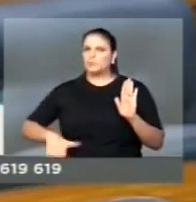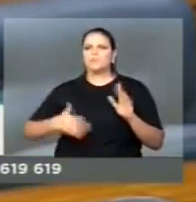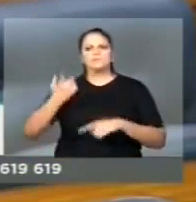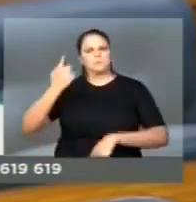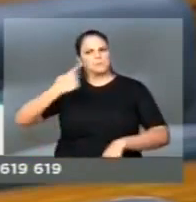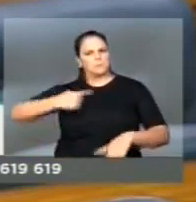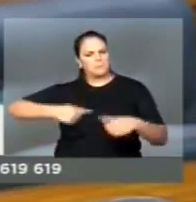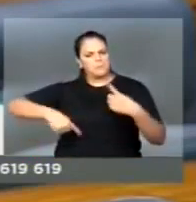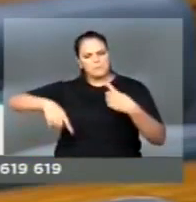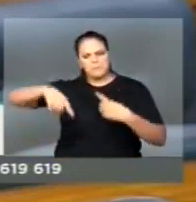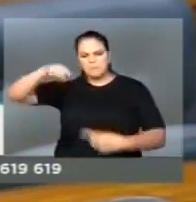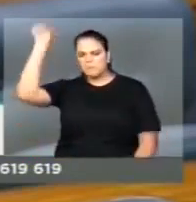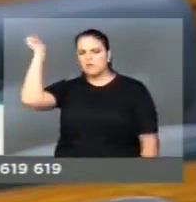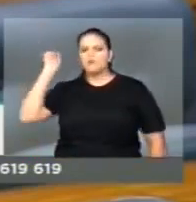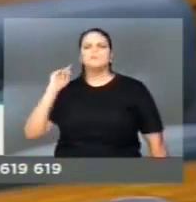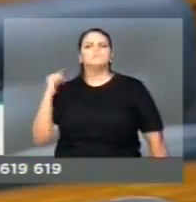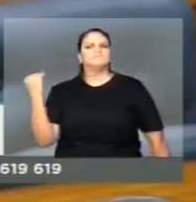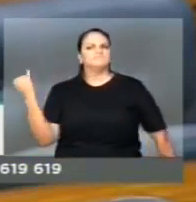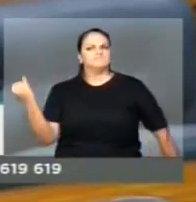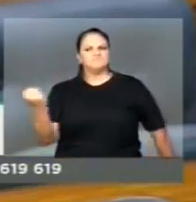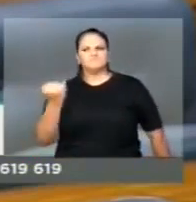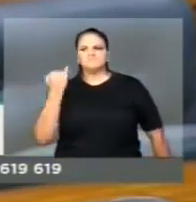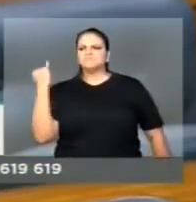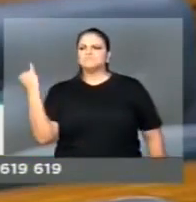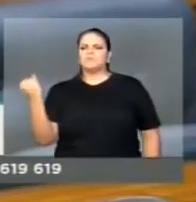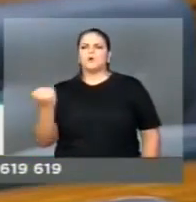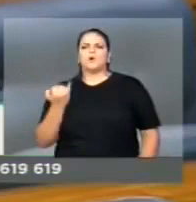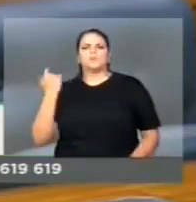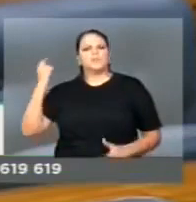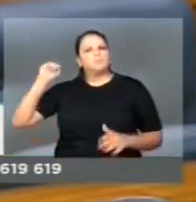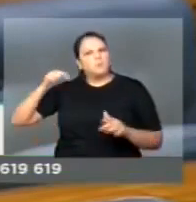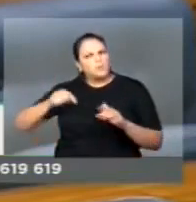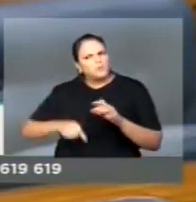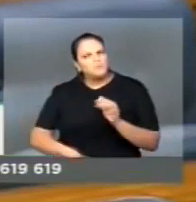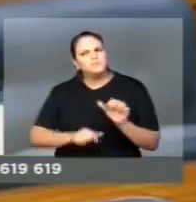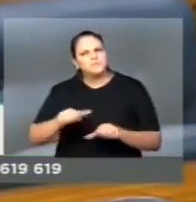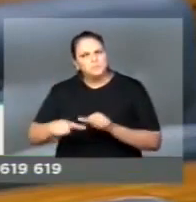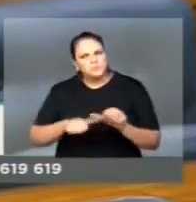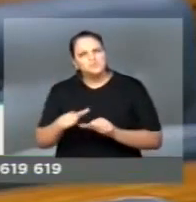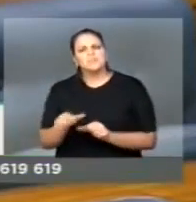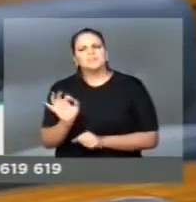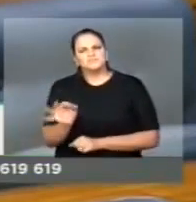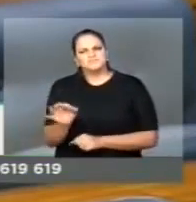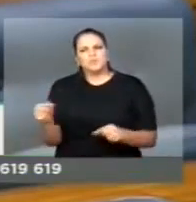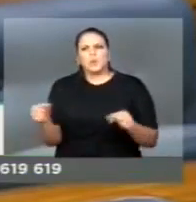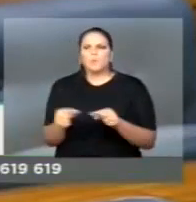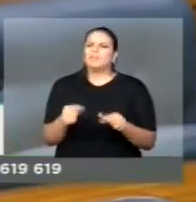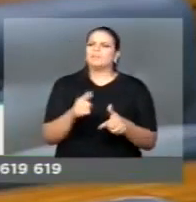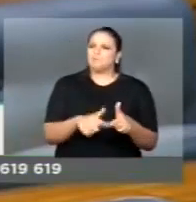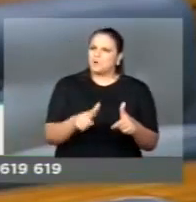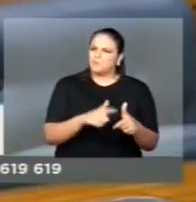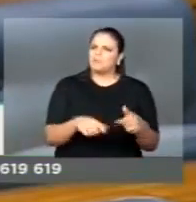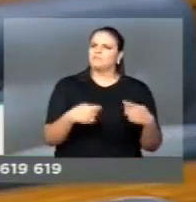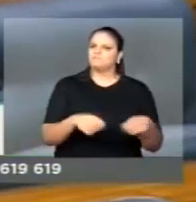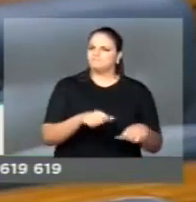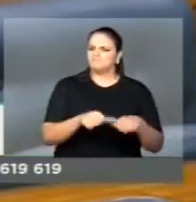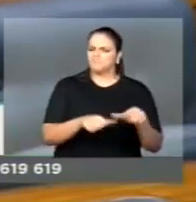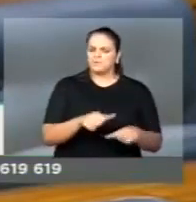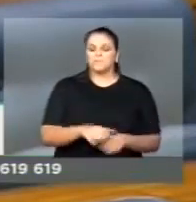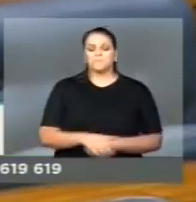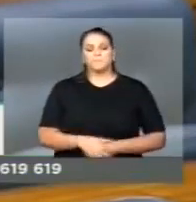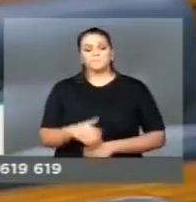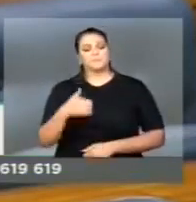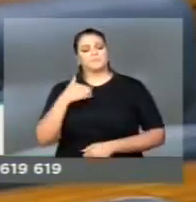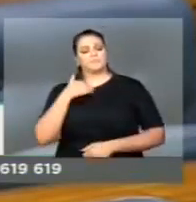não só conjunturais, mas estruturais dos problemas da sociedade brasileira. Não sei se o